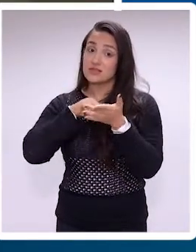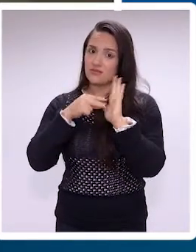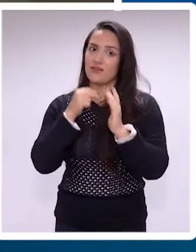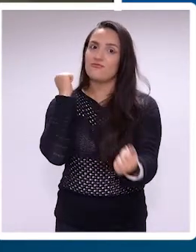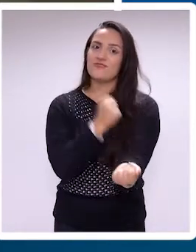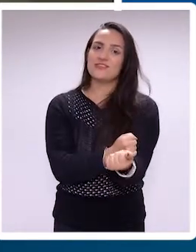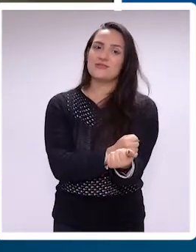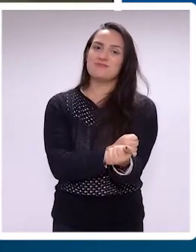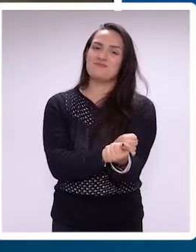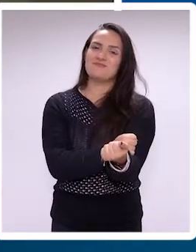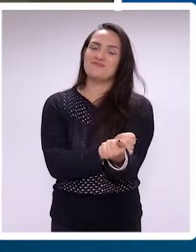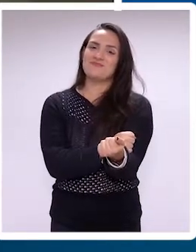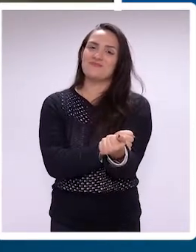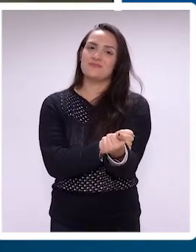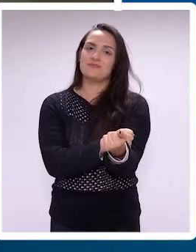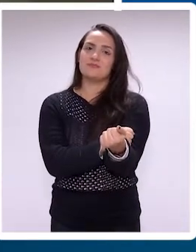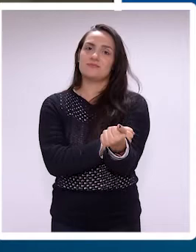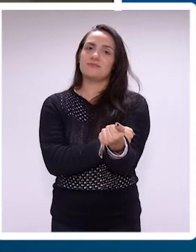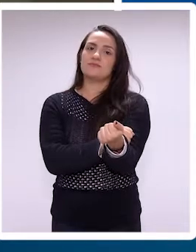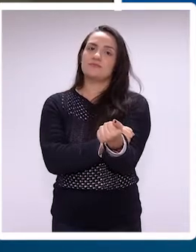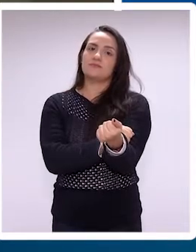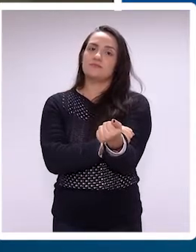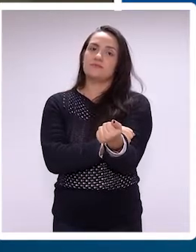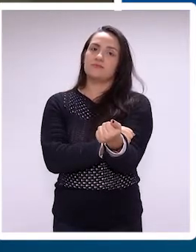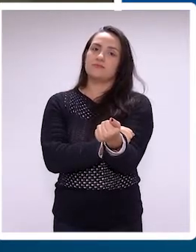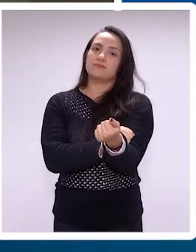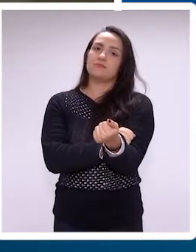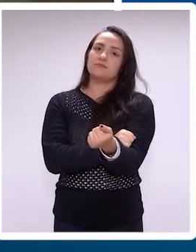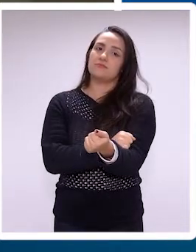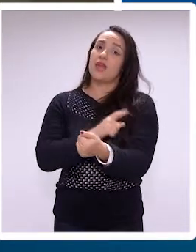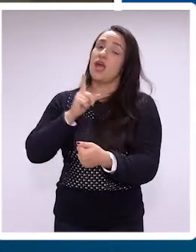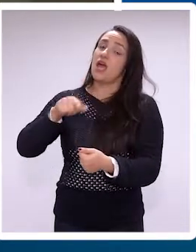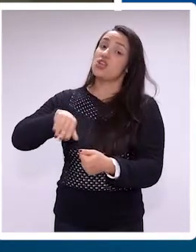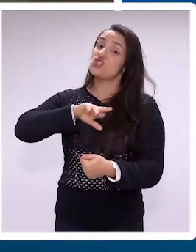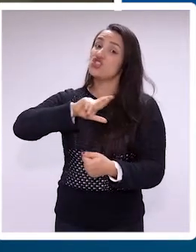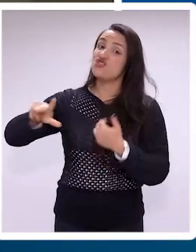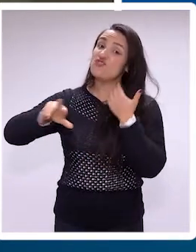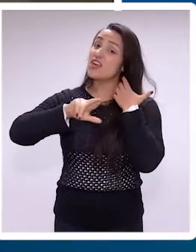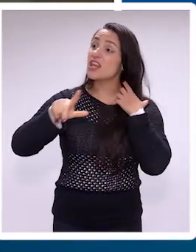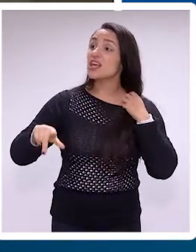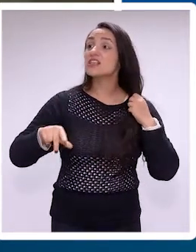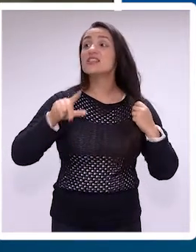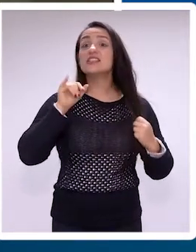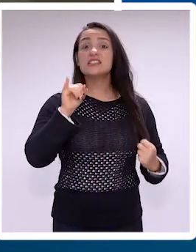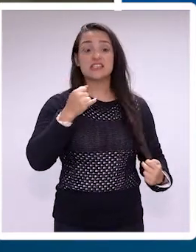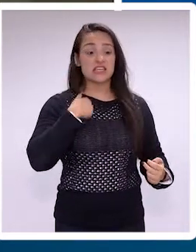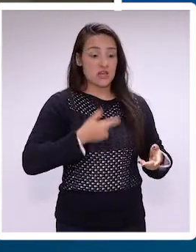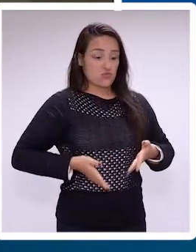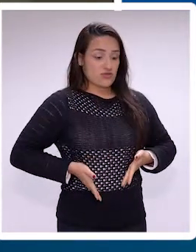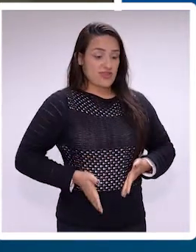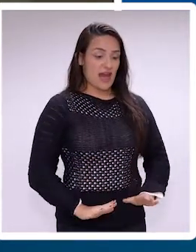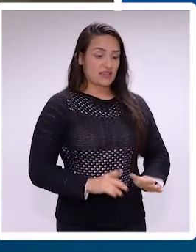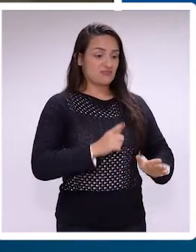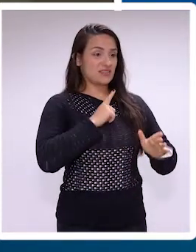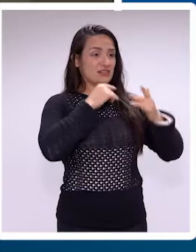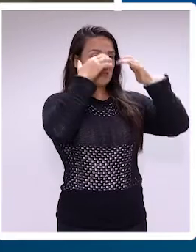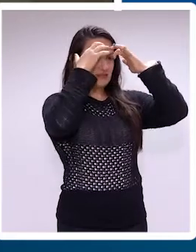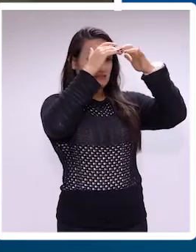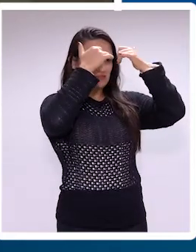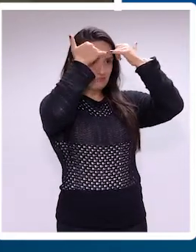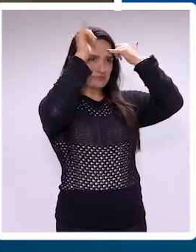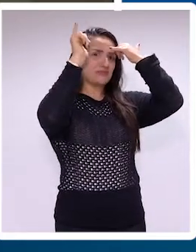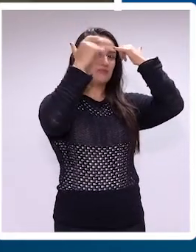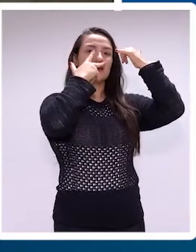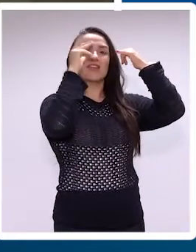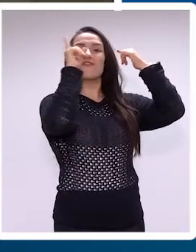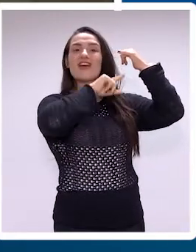nascemos com defeito de fábrica. E aí o uso dos medicamentos nos ajudará a